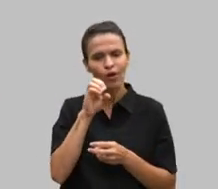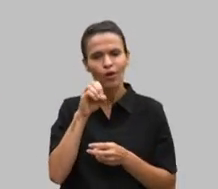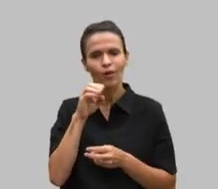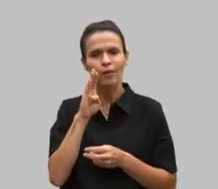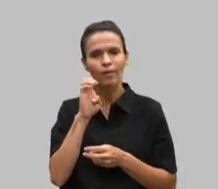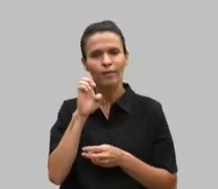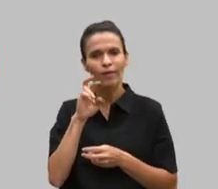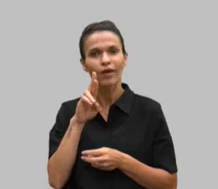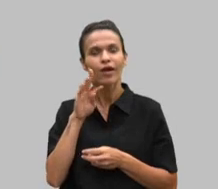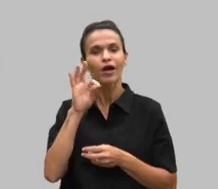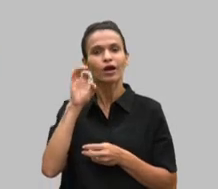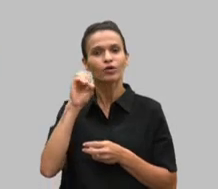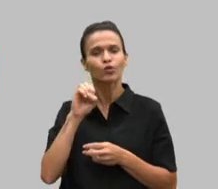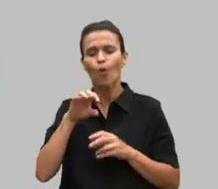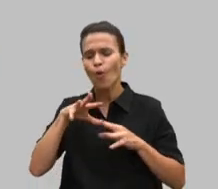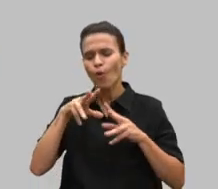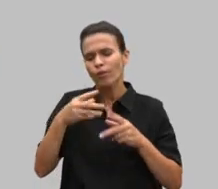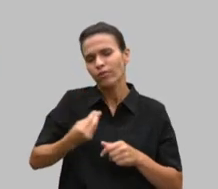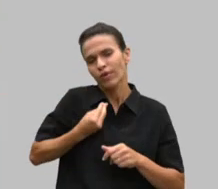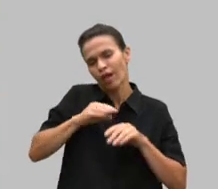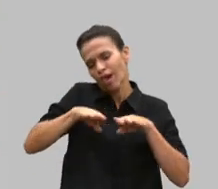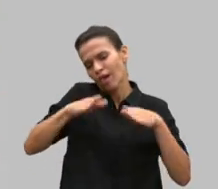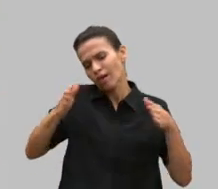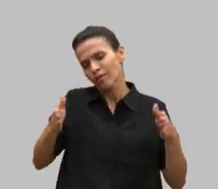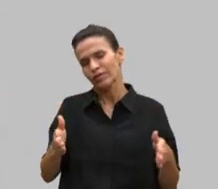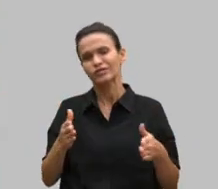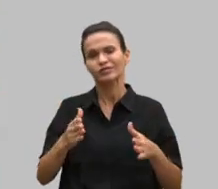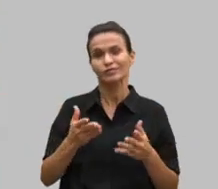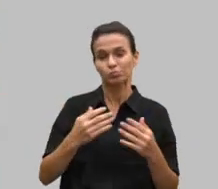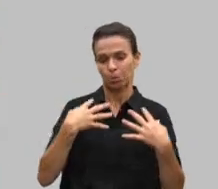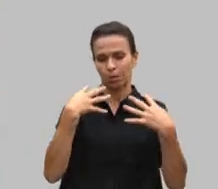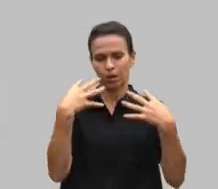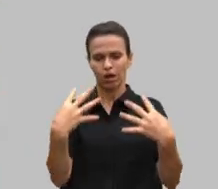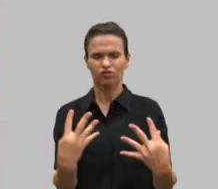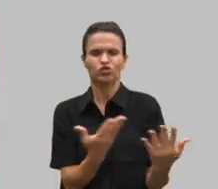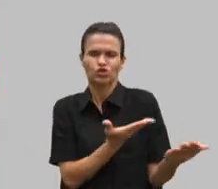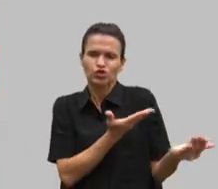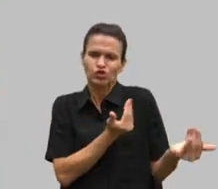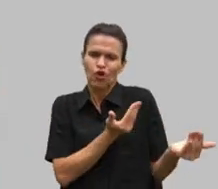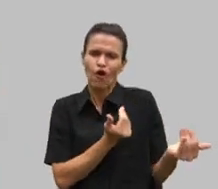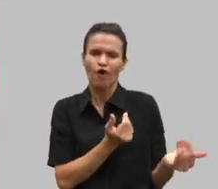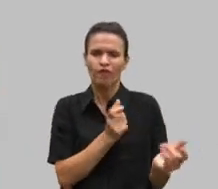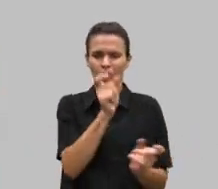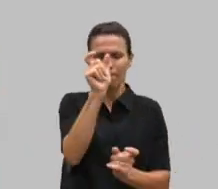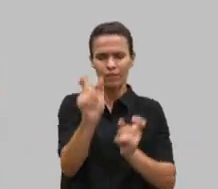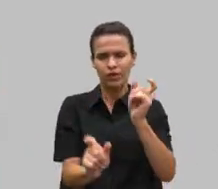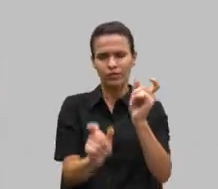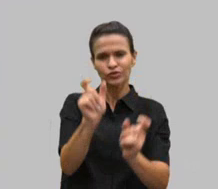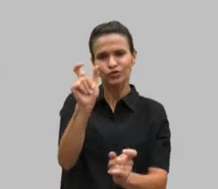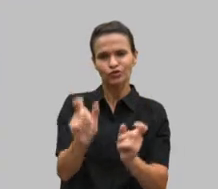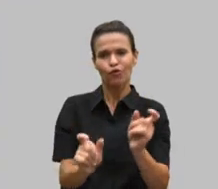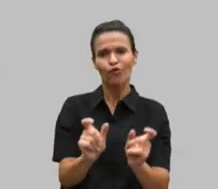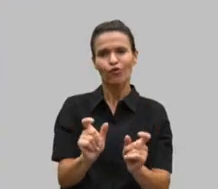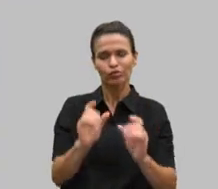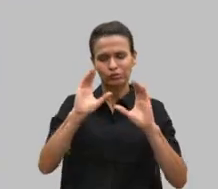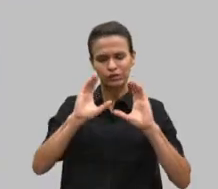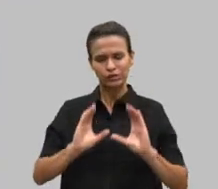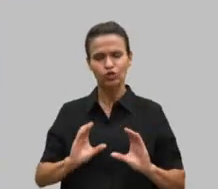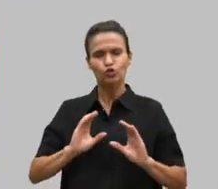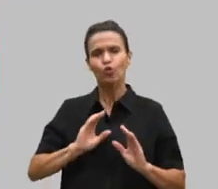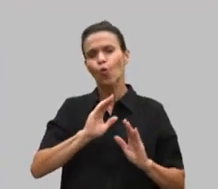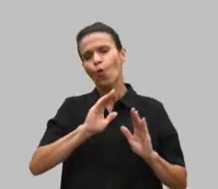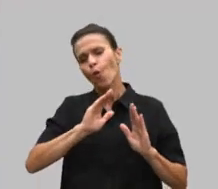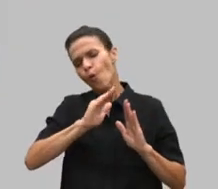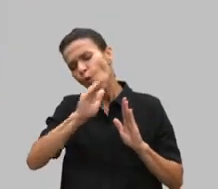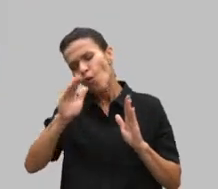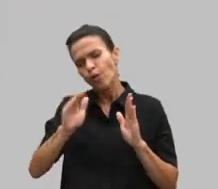esse plenário tão cheio de jovens né tão cheio de pessoas de cidadão de todo estado de Minas Gerais mas